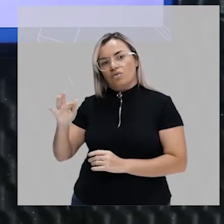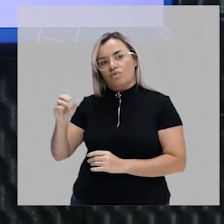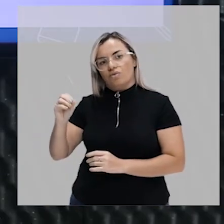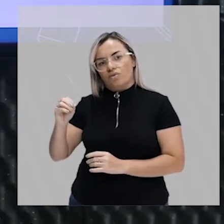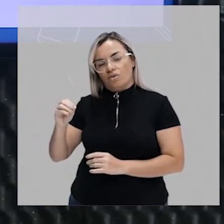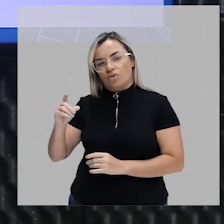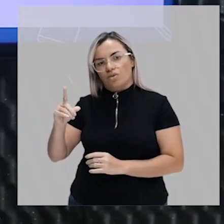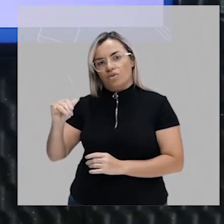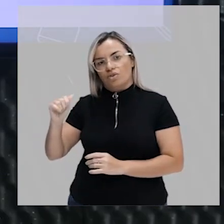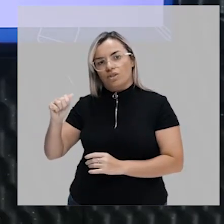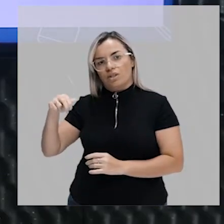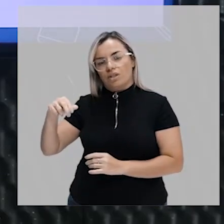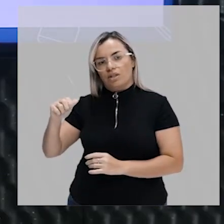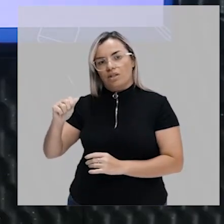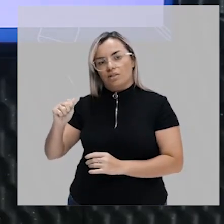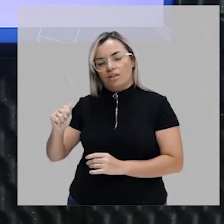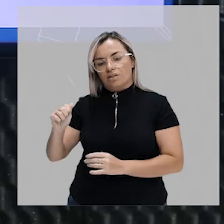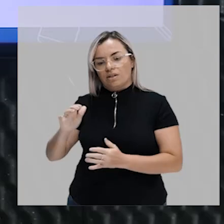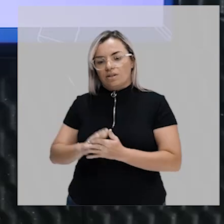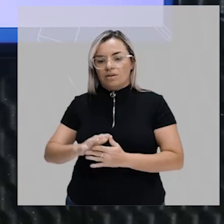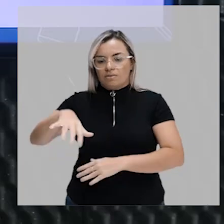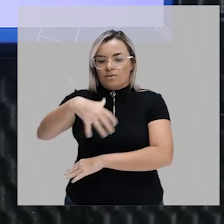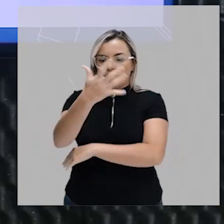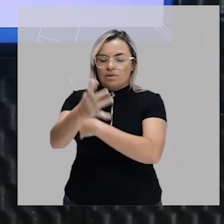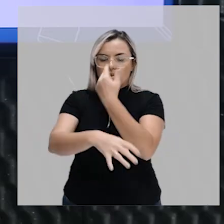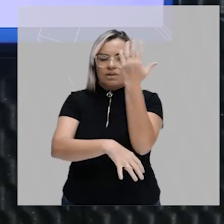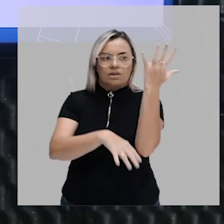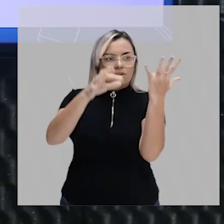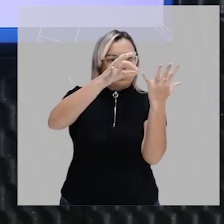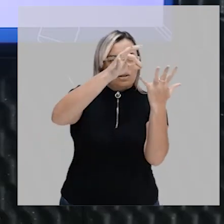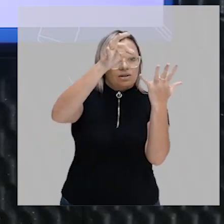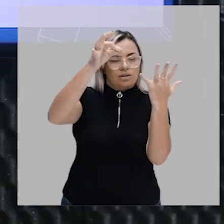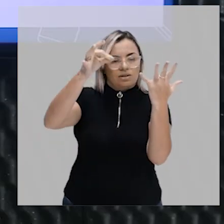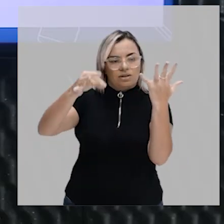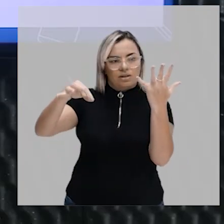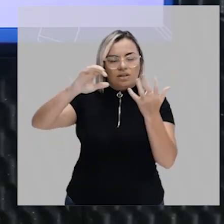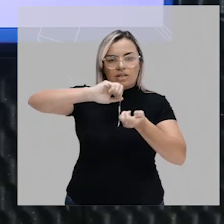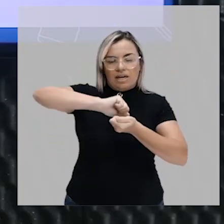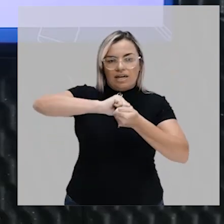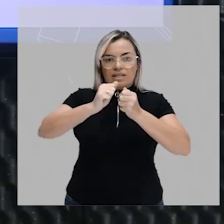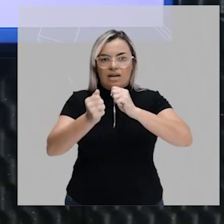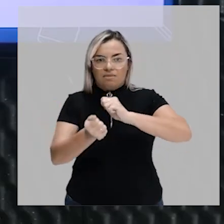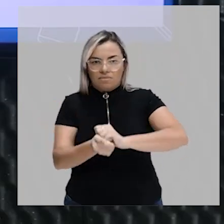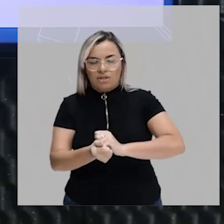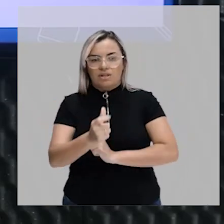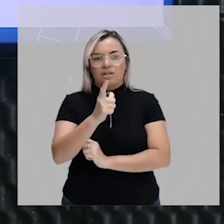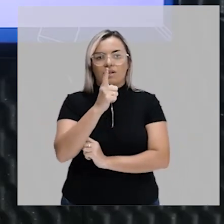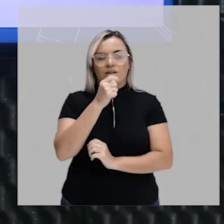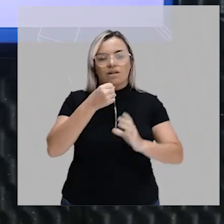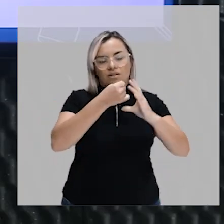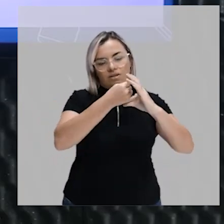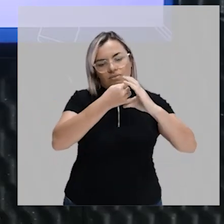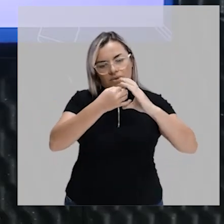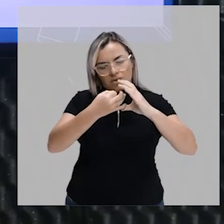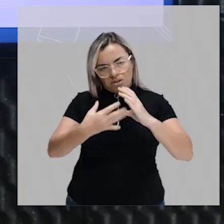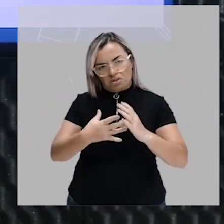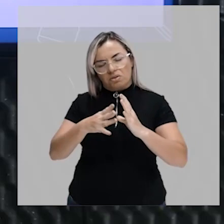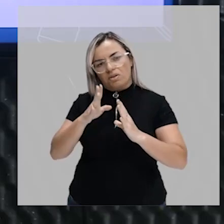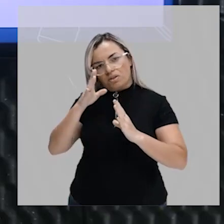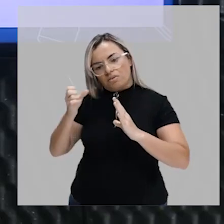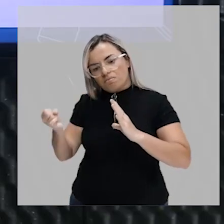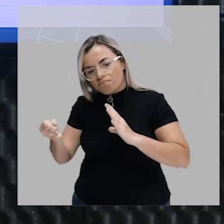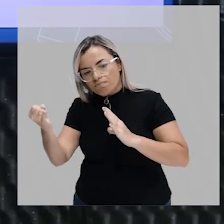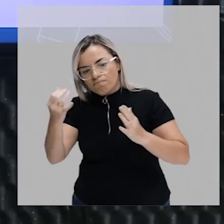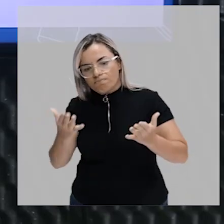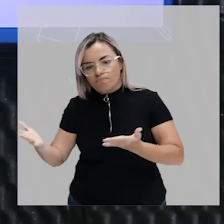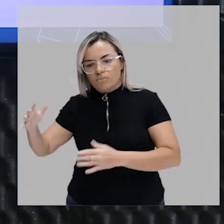árvores grandes e com folhas grandes, hidrófila, adaptada à água. Tá certo? Uma característica marcante dessa região,